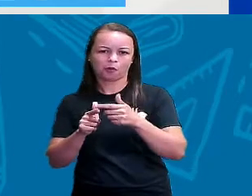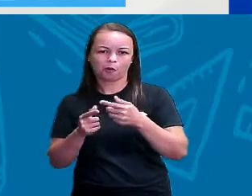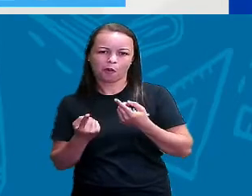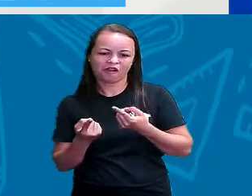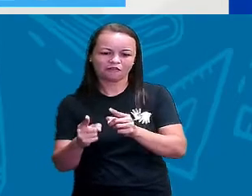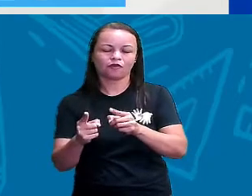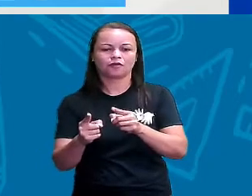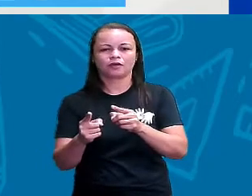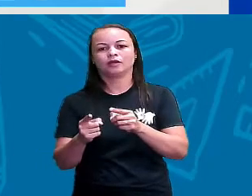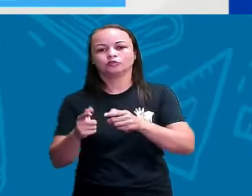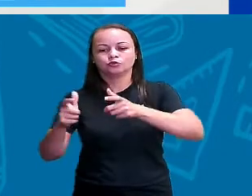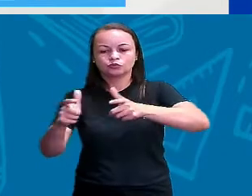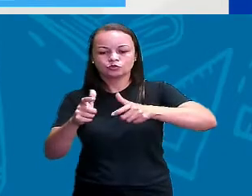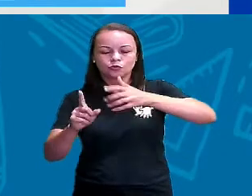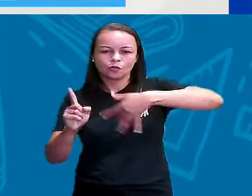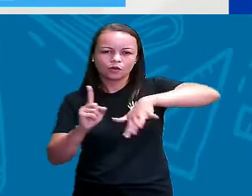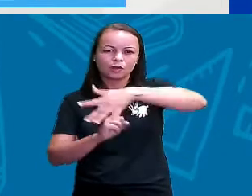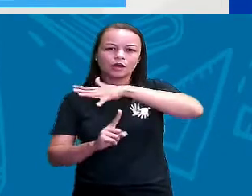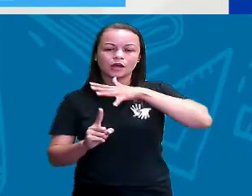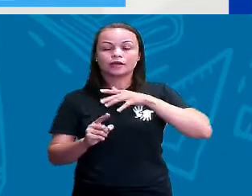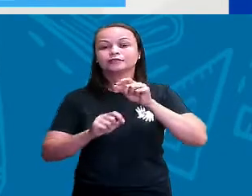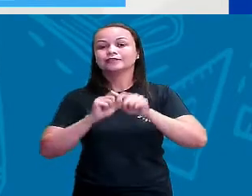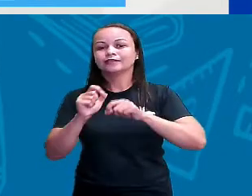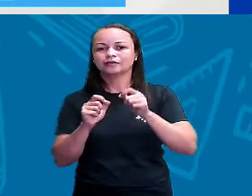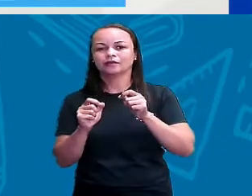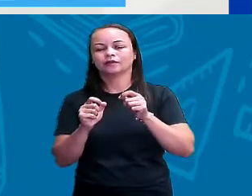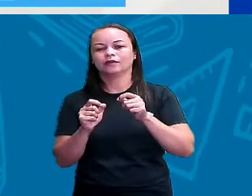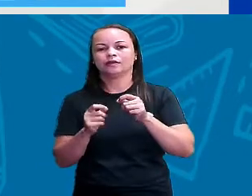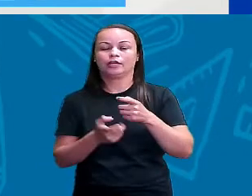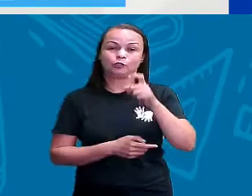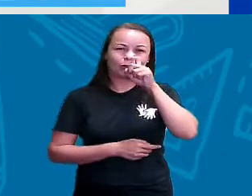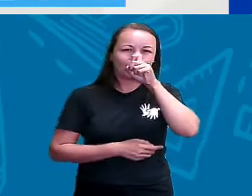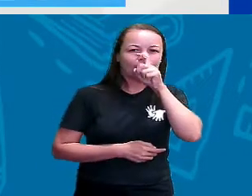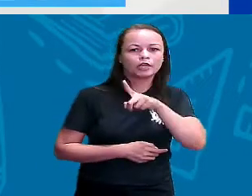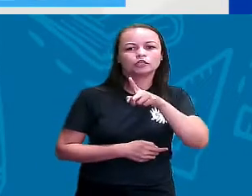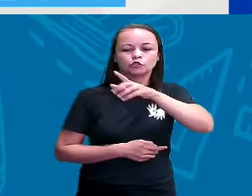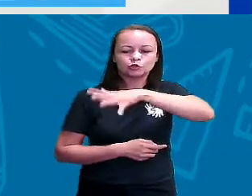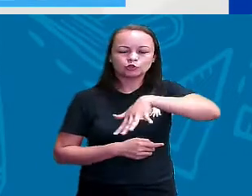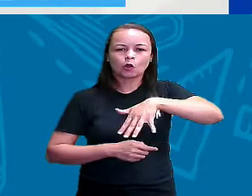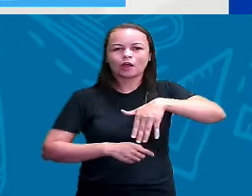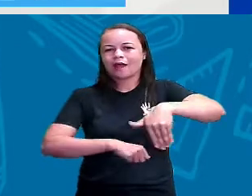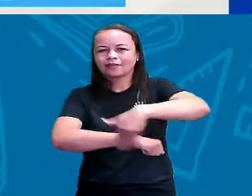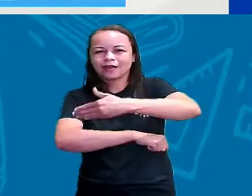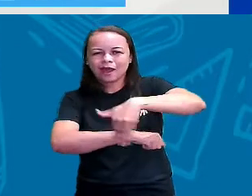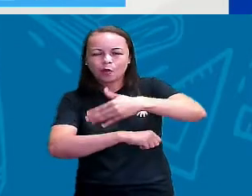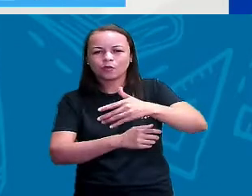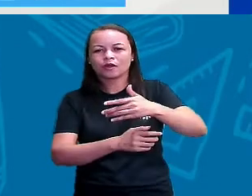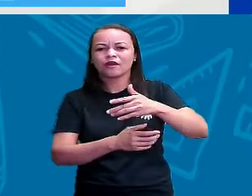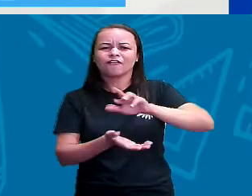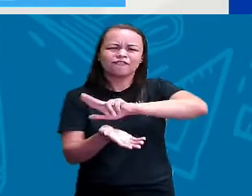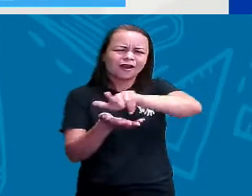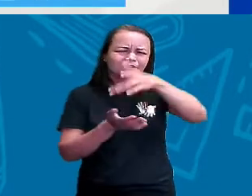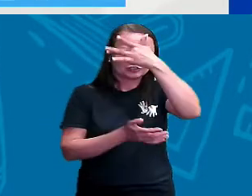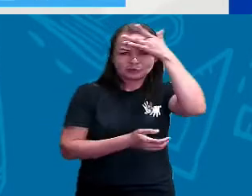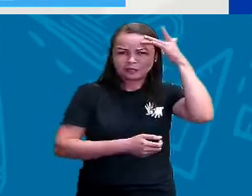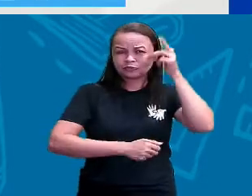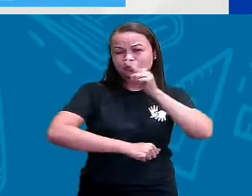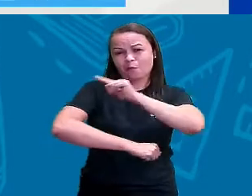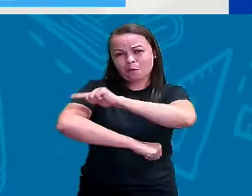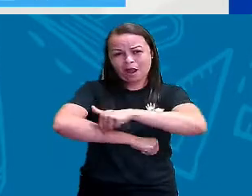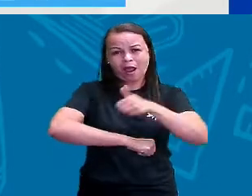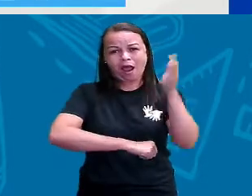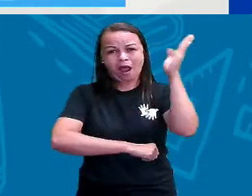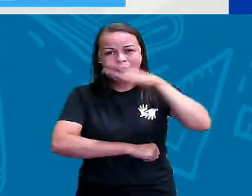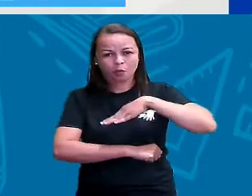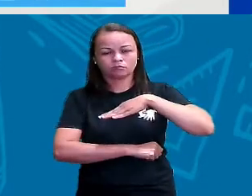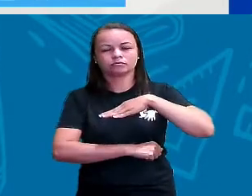meio ambiente, que é o descarte inadequado do lixo. Muita gente mal educada, infelizmente, ainda